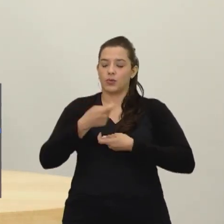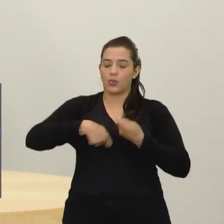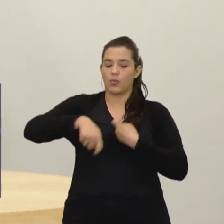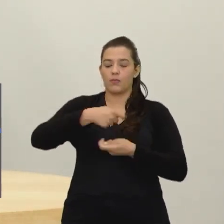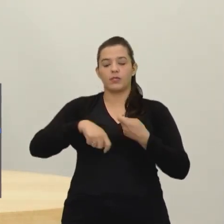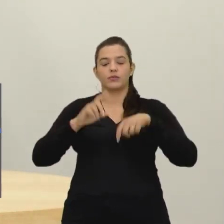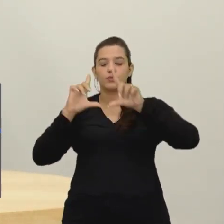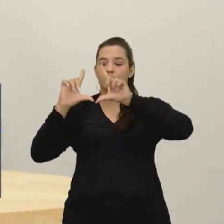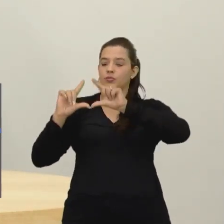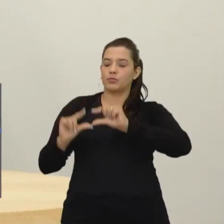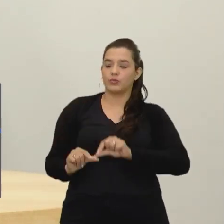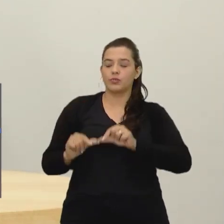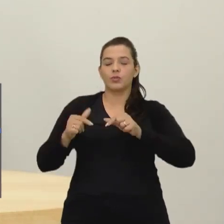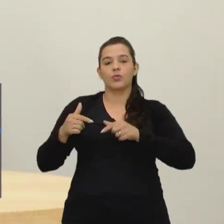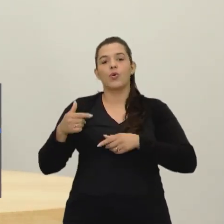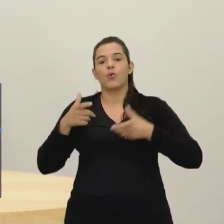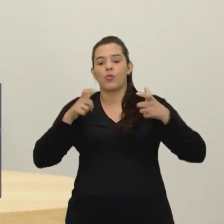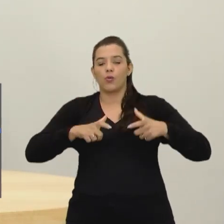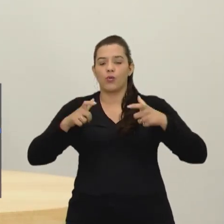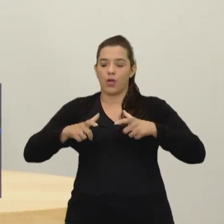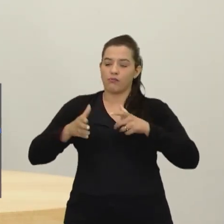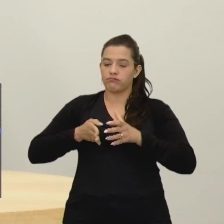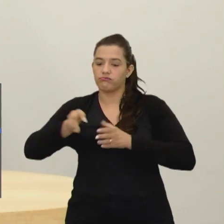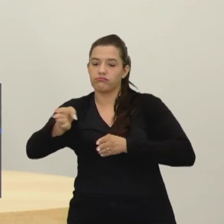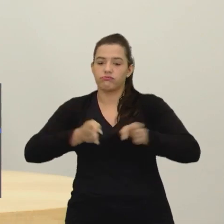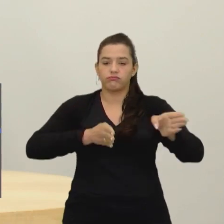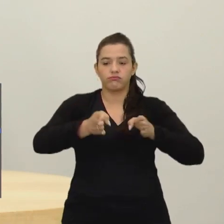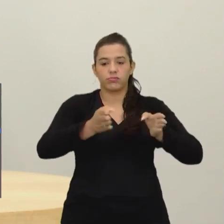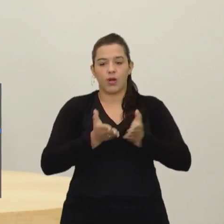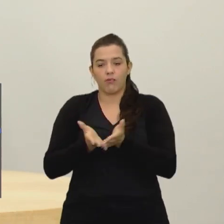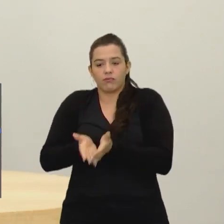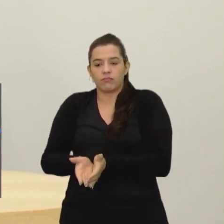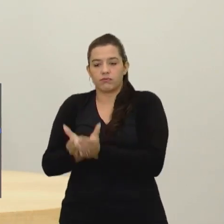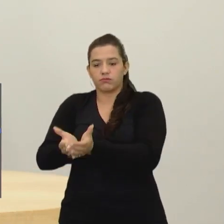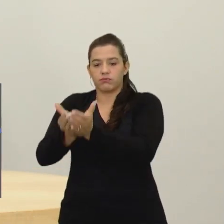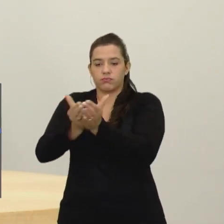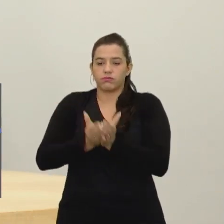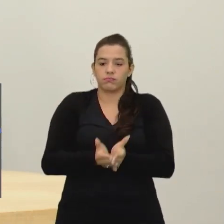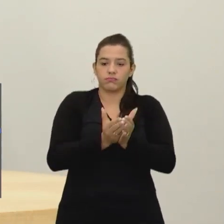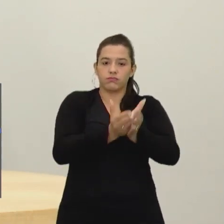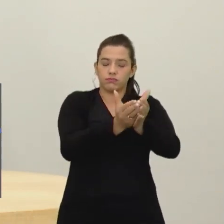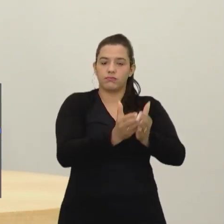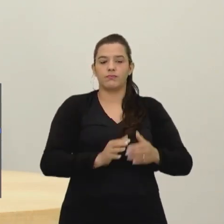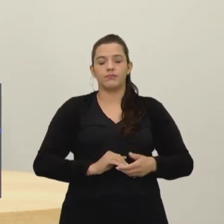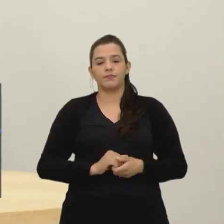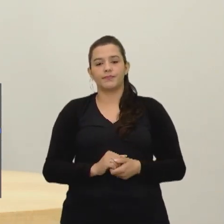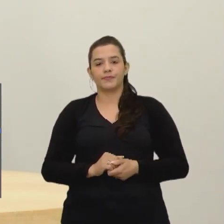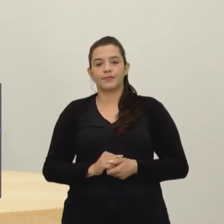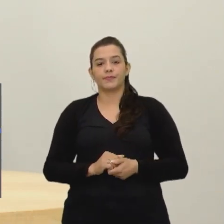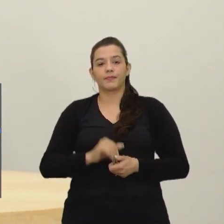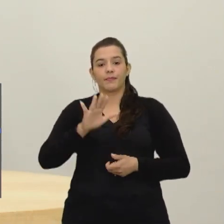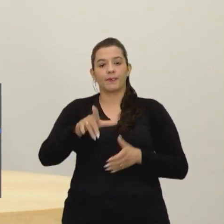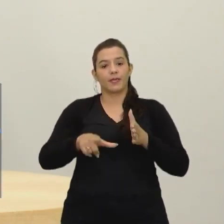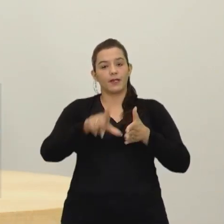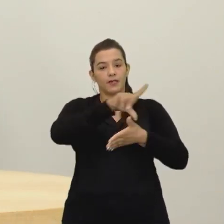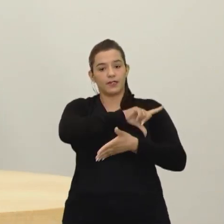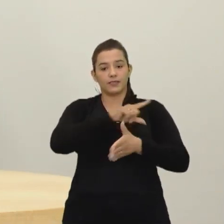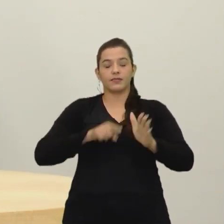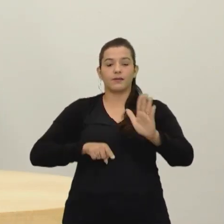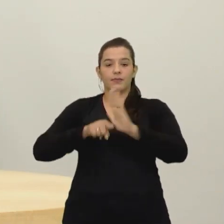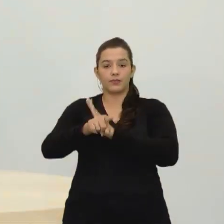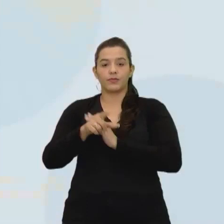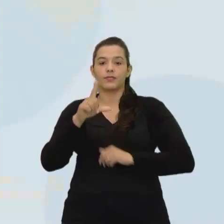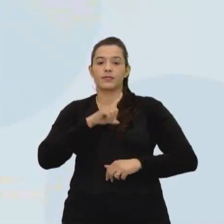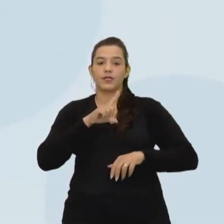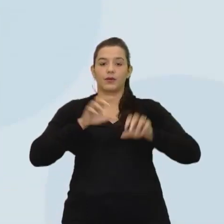né, aquele espaço que vai ser percorrido pelas embarcações, certo? E aí nós temos, antes da enquete, uma